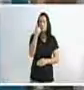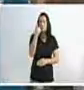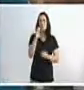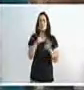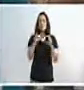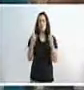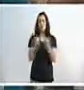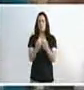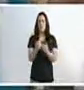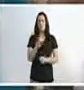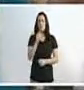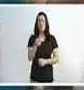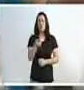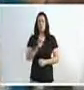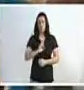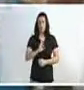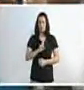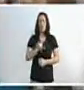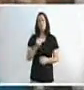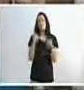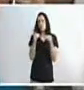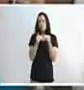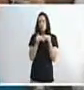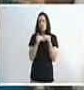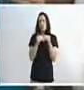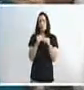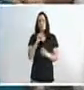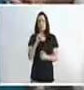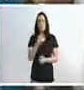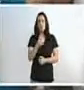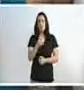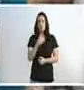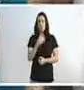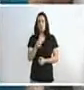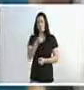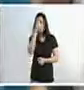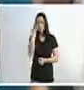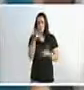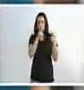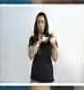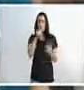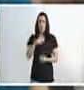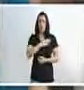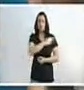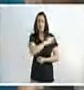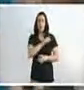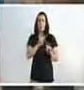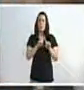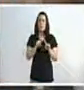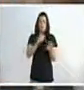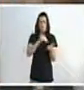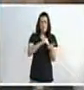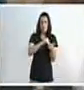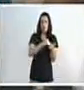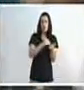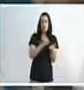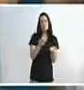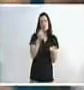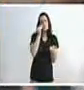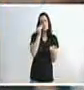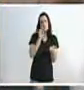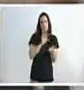encontro àqueles que estão à frente. Concordo com o senhor que quem tem a caneta é o prefeito. Mas o secretário está ali num cargo de confiança para tentar resolver.